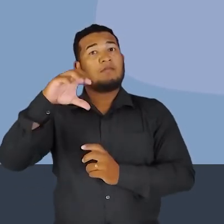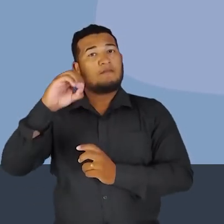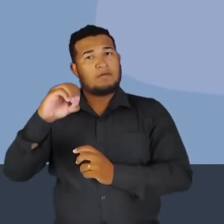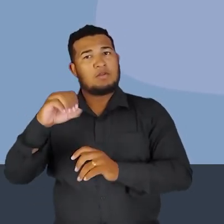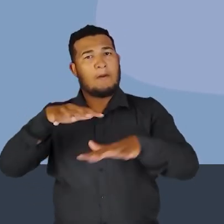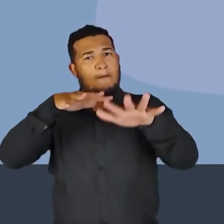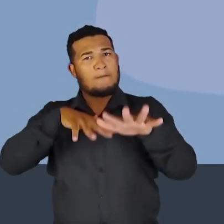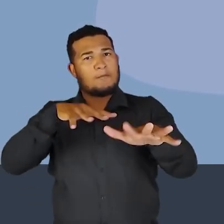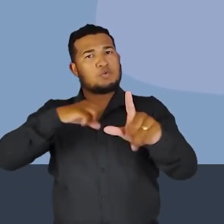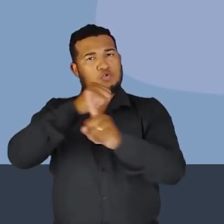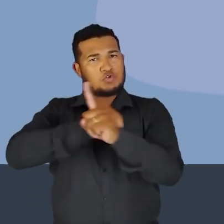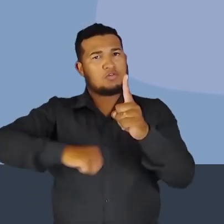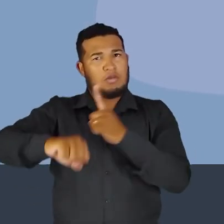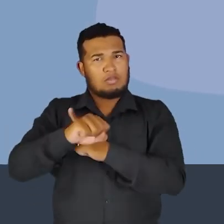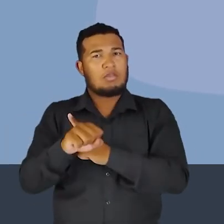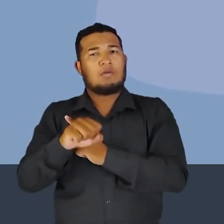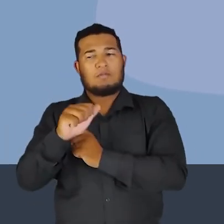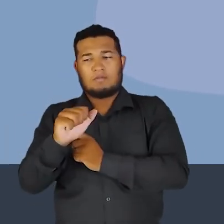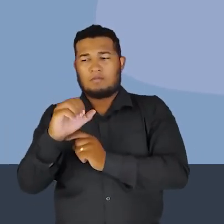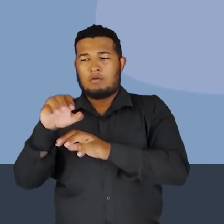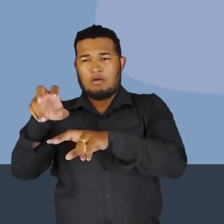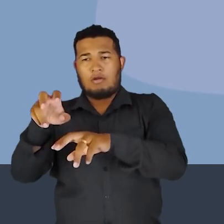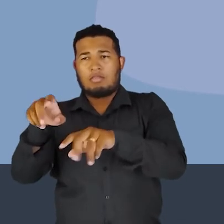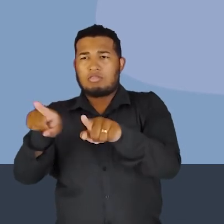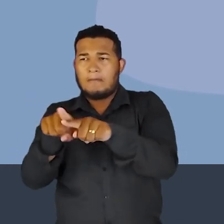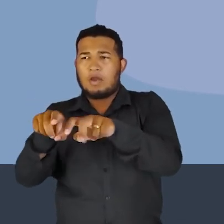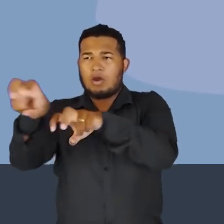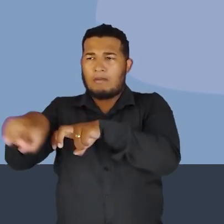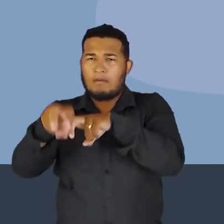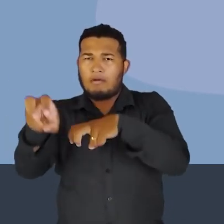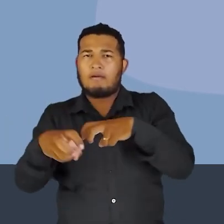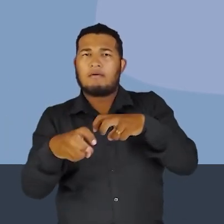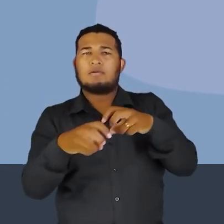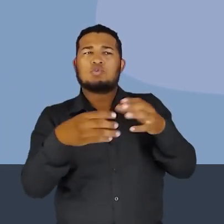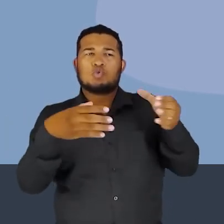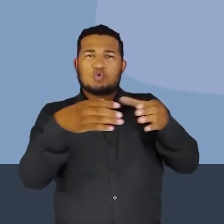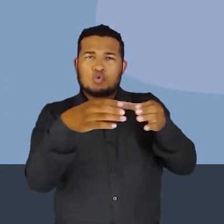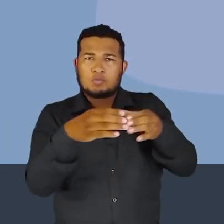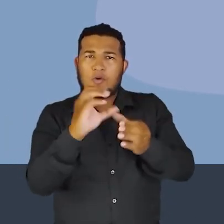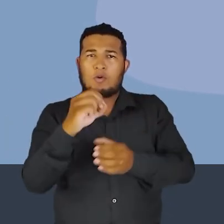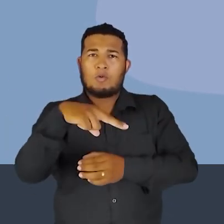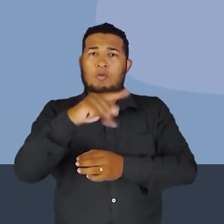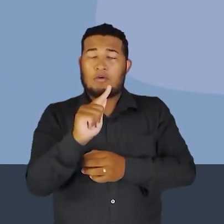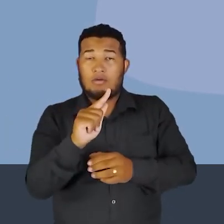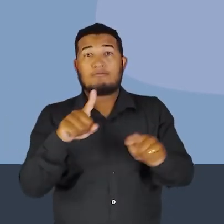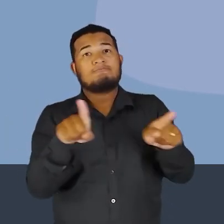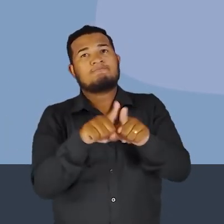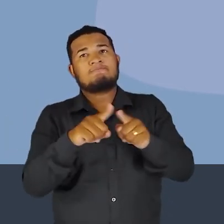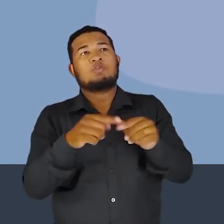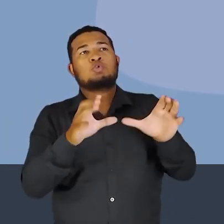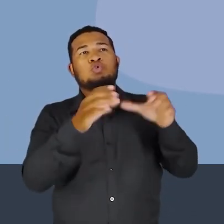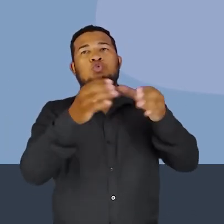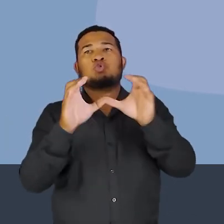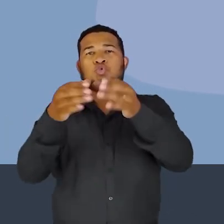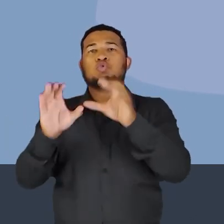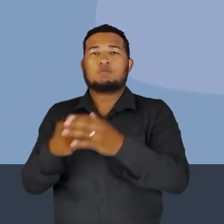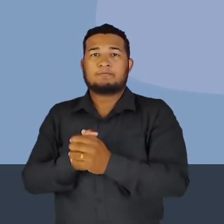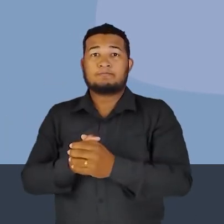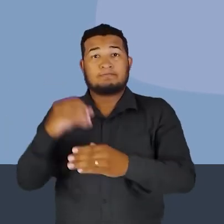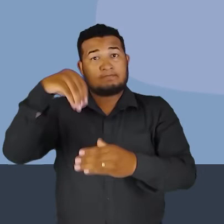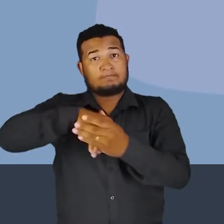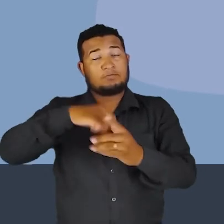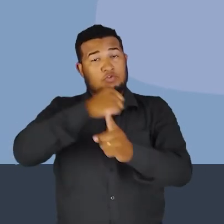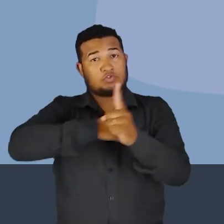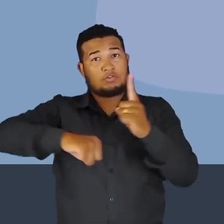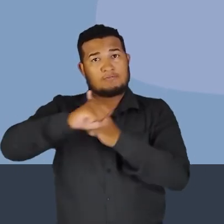movimentos sociais camponeses e as ONGs tiveram destaque, ao lado de outros sujeitos coletivos. Na sociedade brasileira, a ação